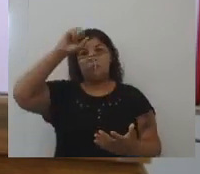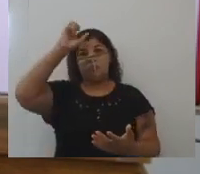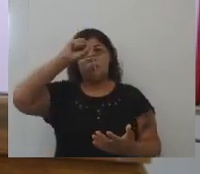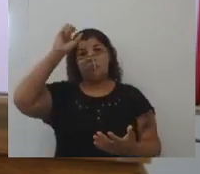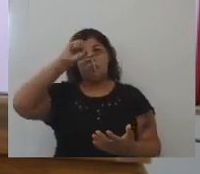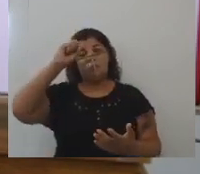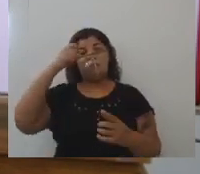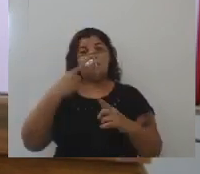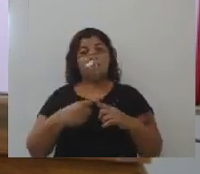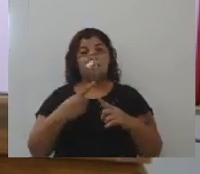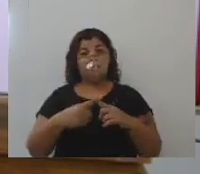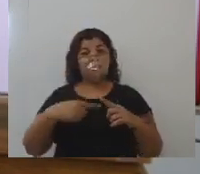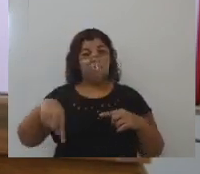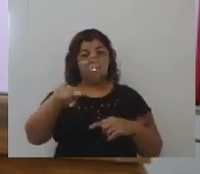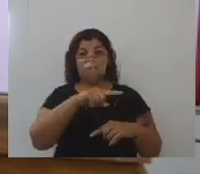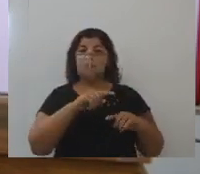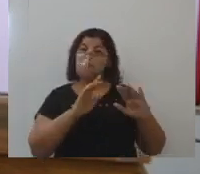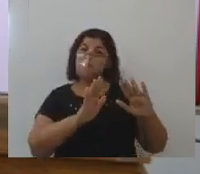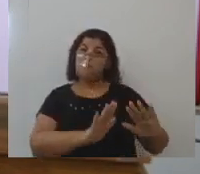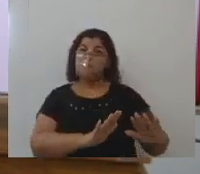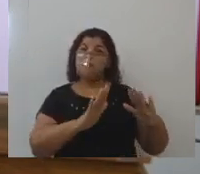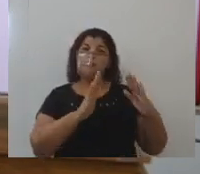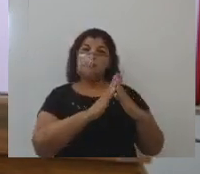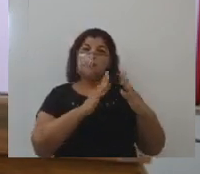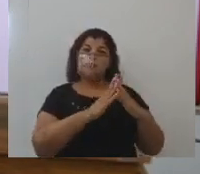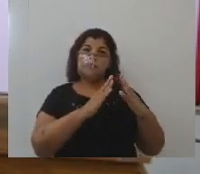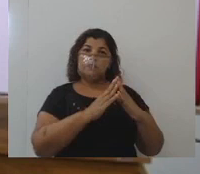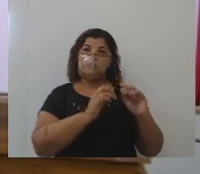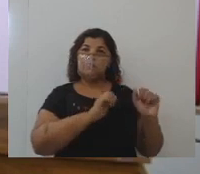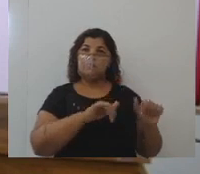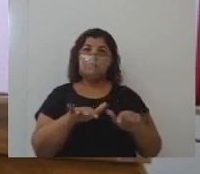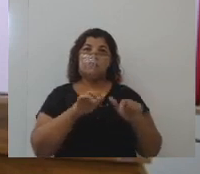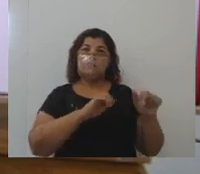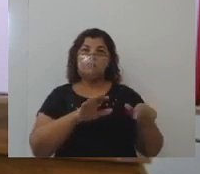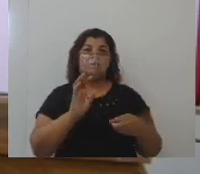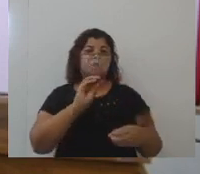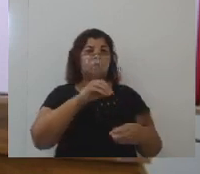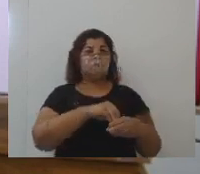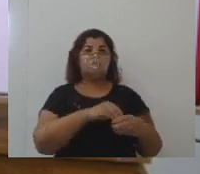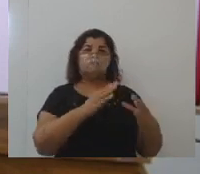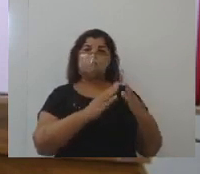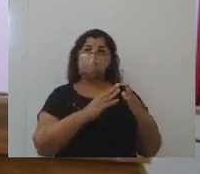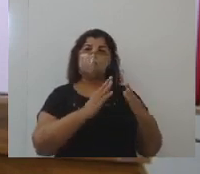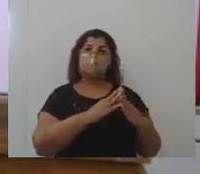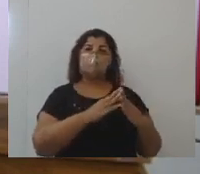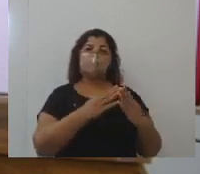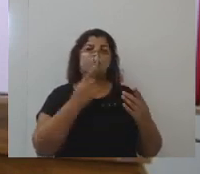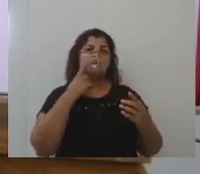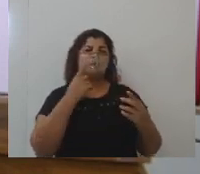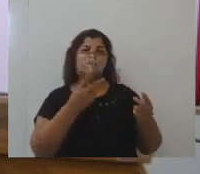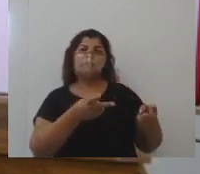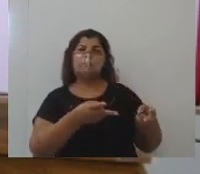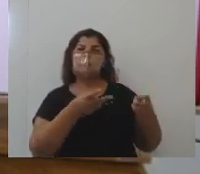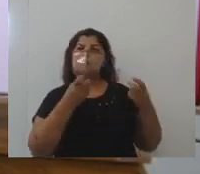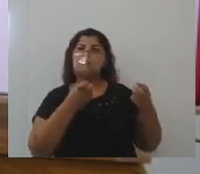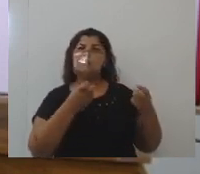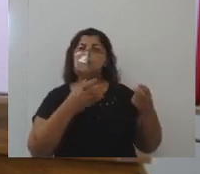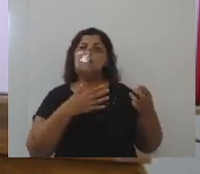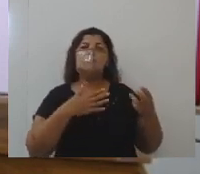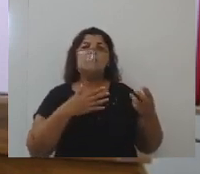gente ficou em casa, depois que a gente está tantas semanas nas nossas casas, a gente chegou à conclusão de que a gente